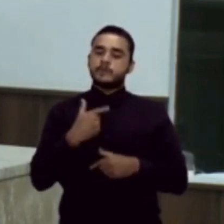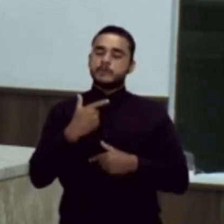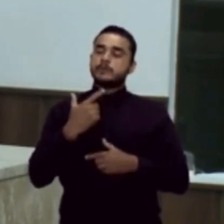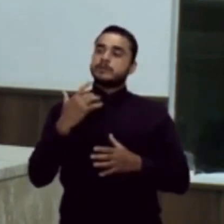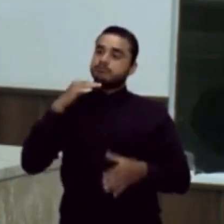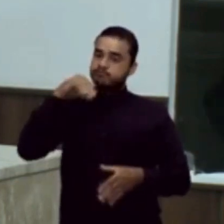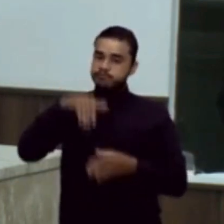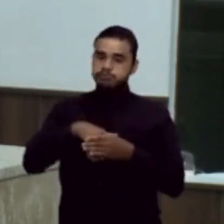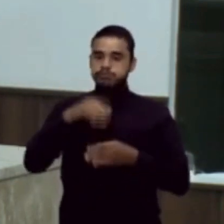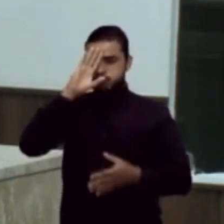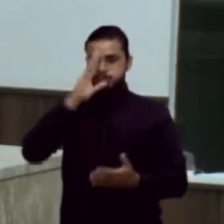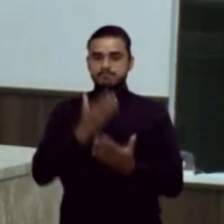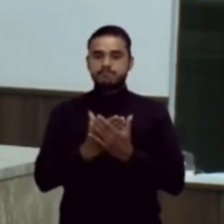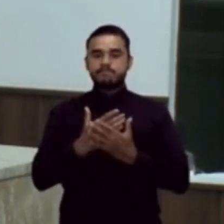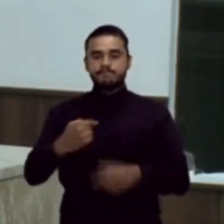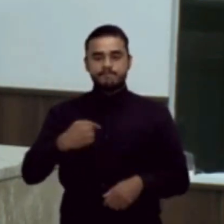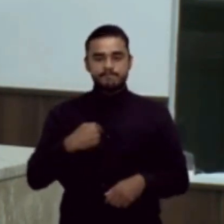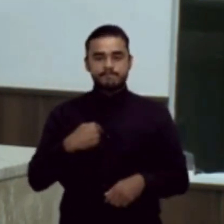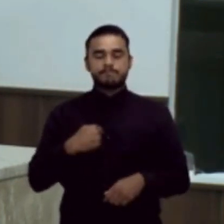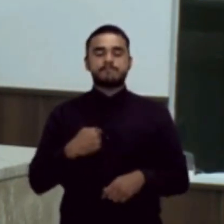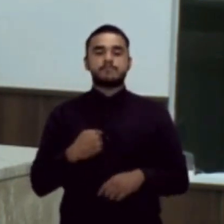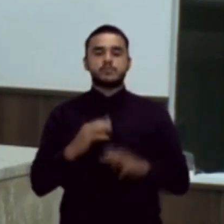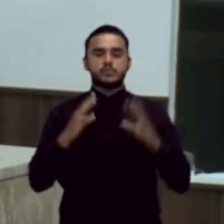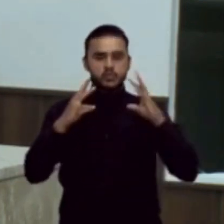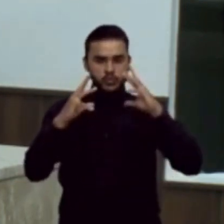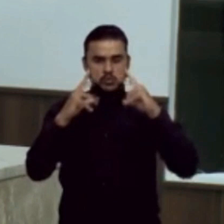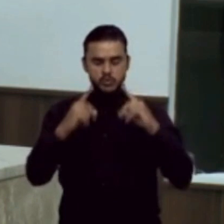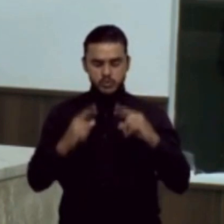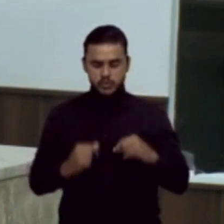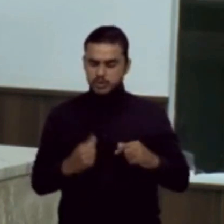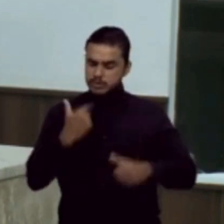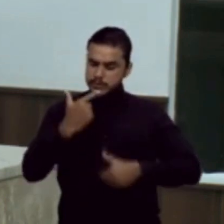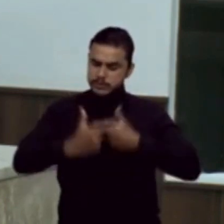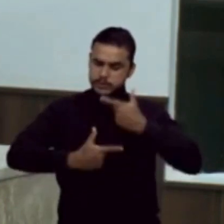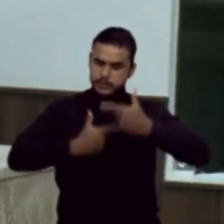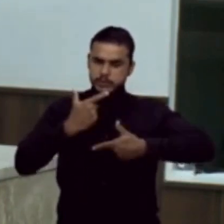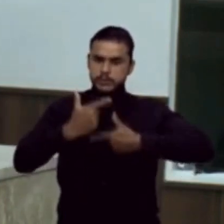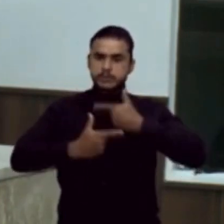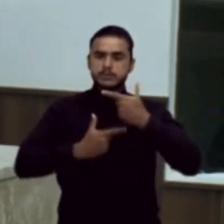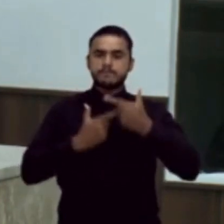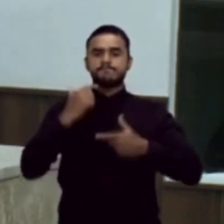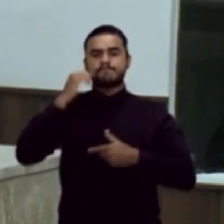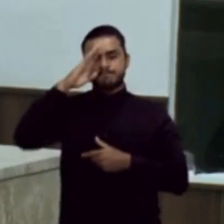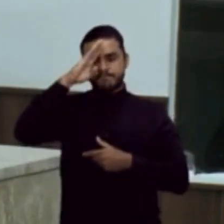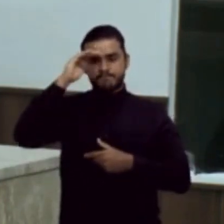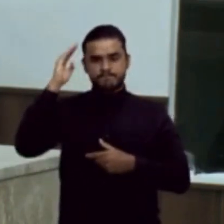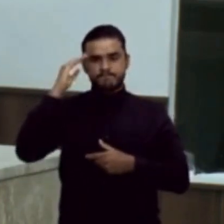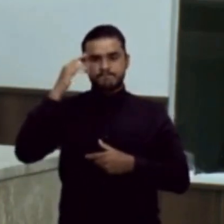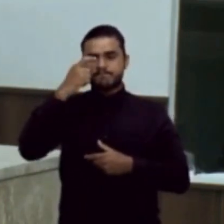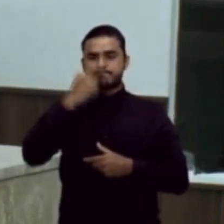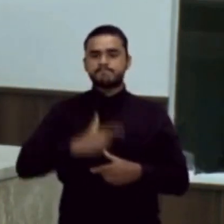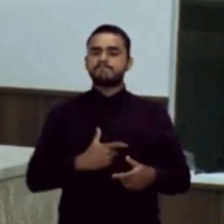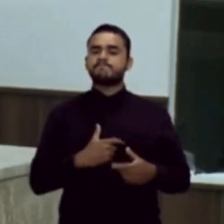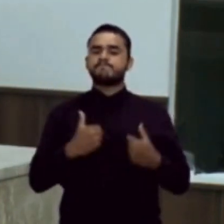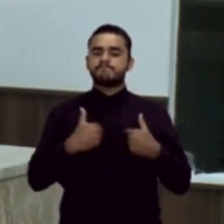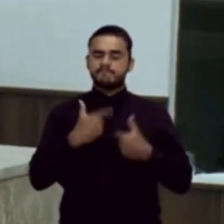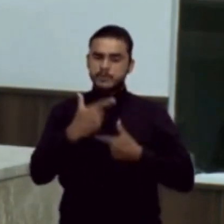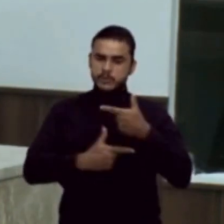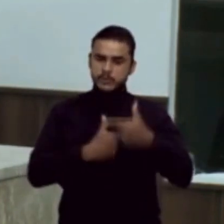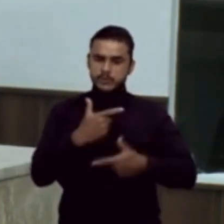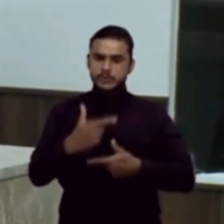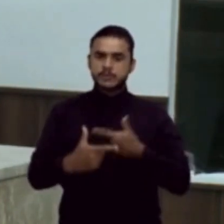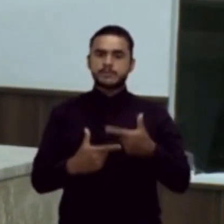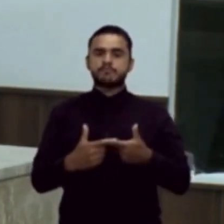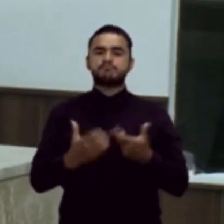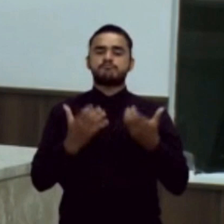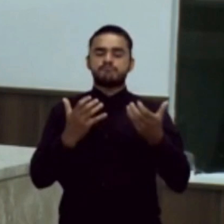de fazer a defesa daquelas bandeiras e daquelas causas que dão sentido à minha militância política, à defesa